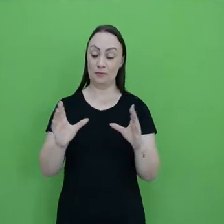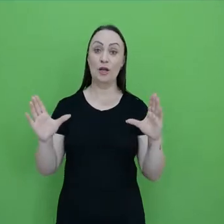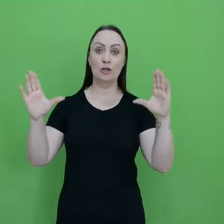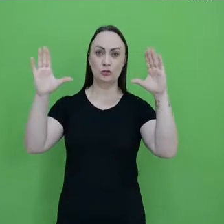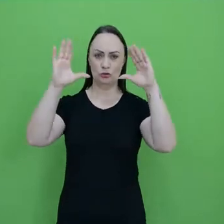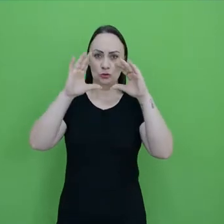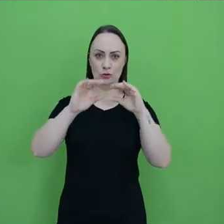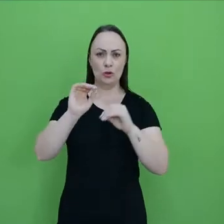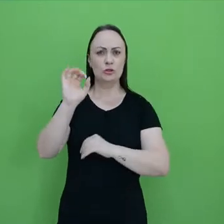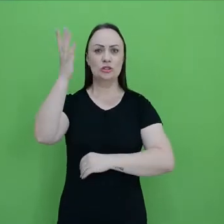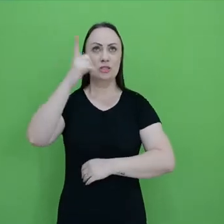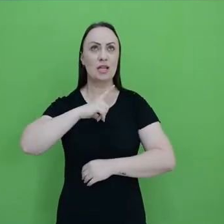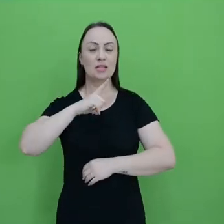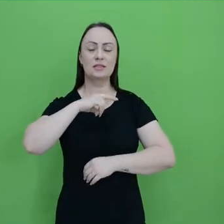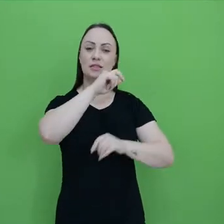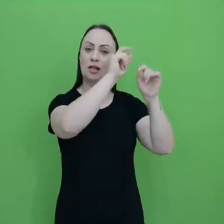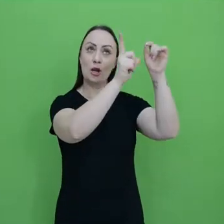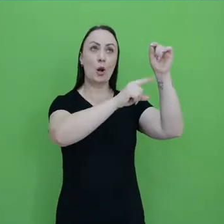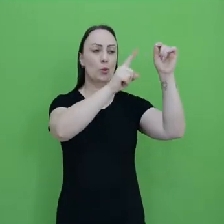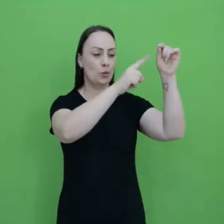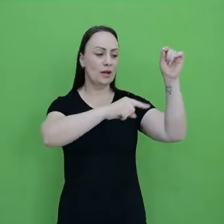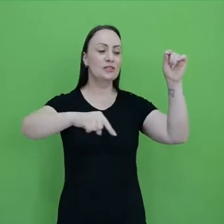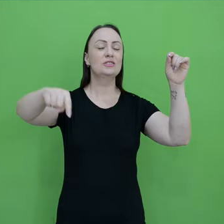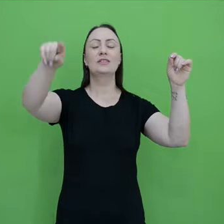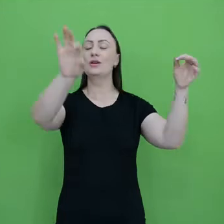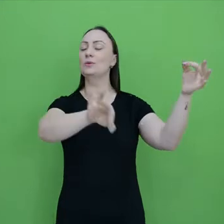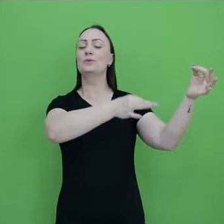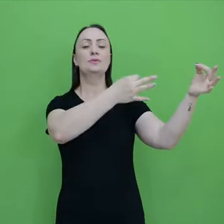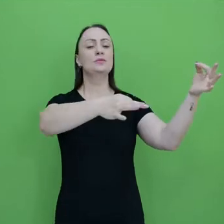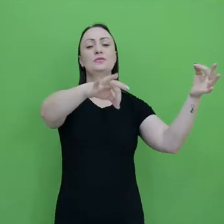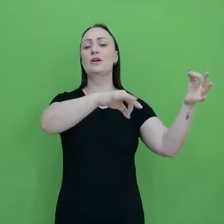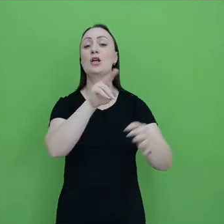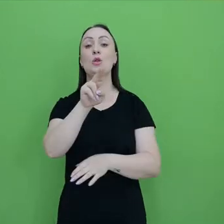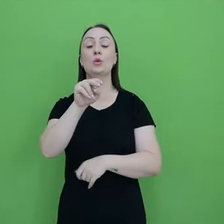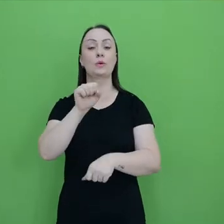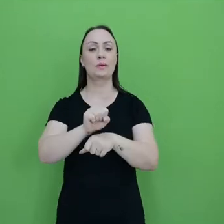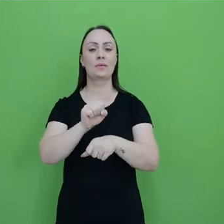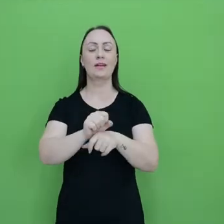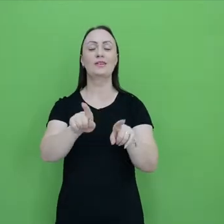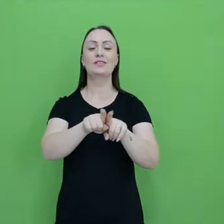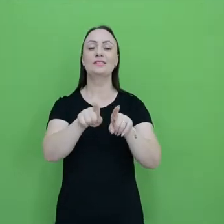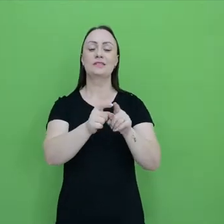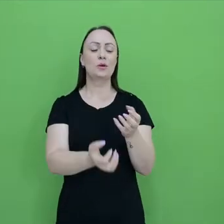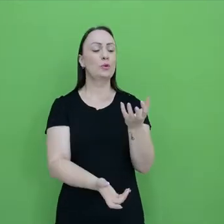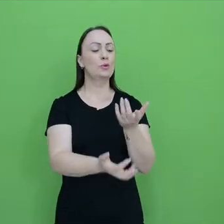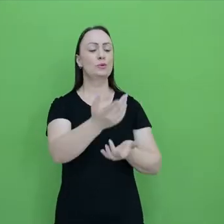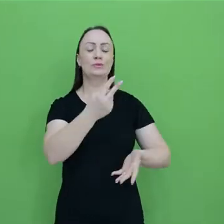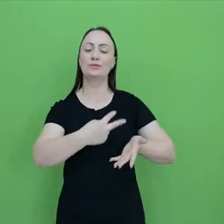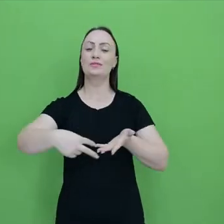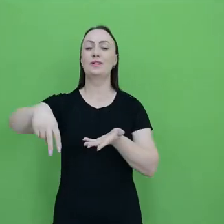Nas noites de lua cheia, tocava sem parar, e a chama da fogueira dançava